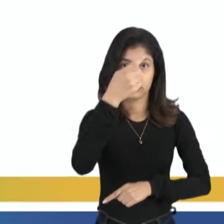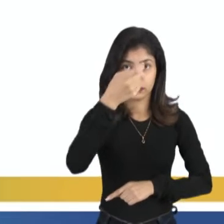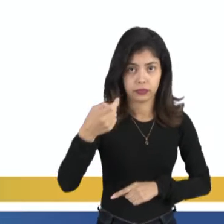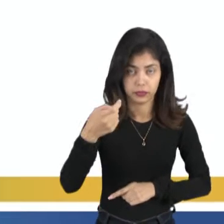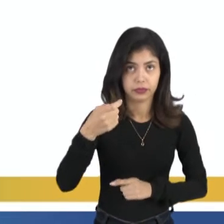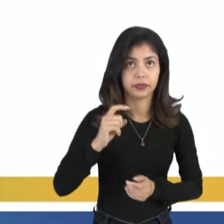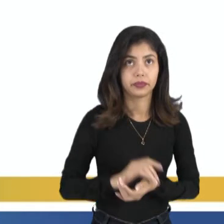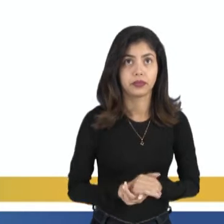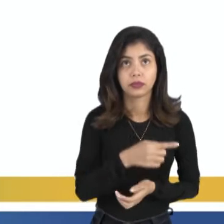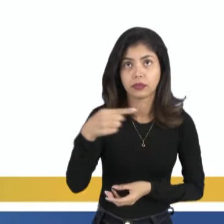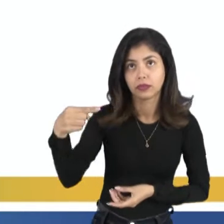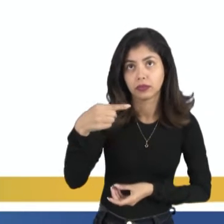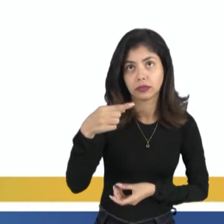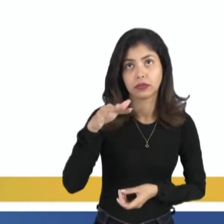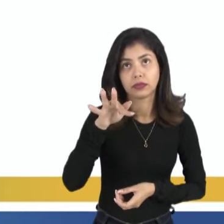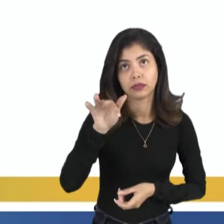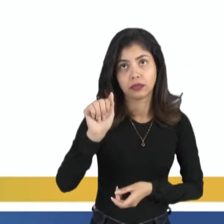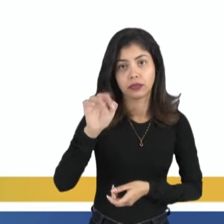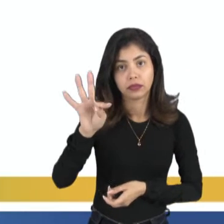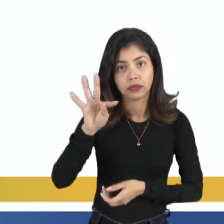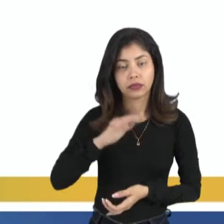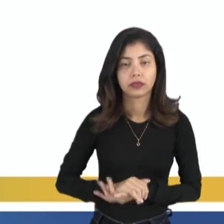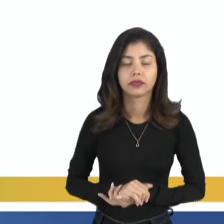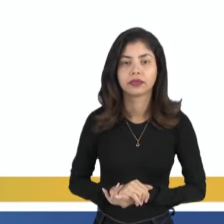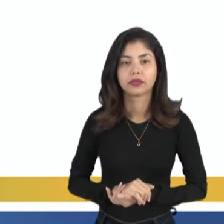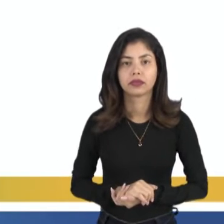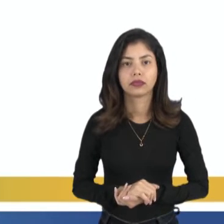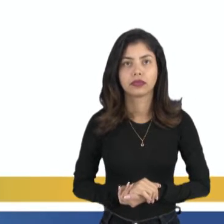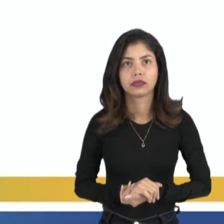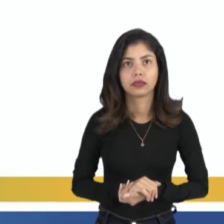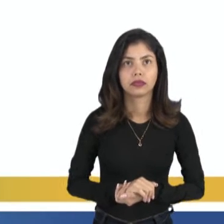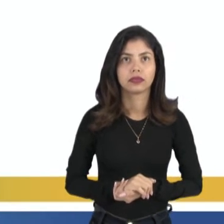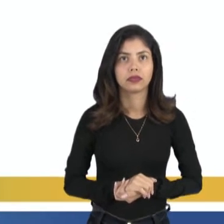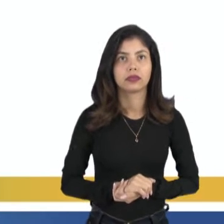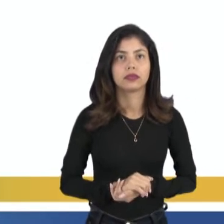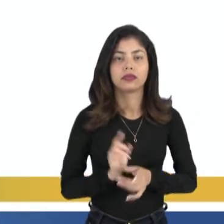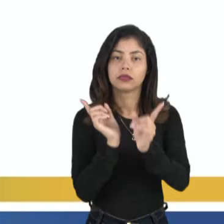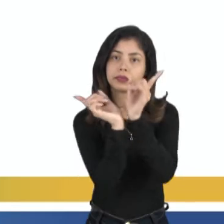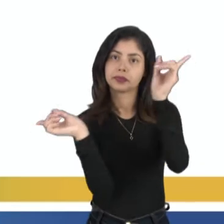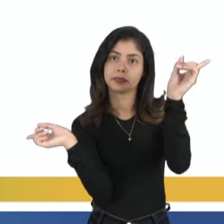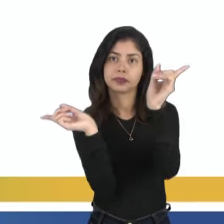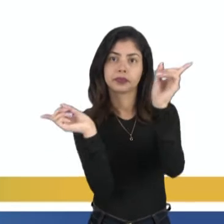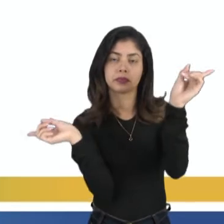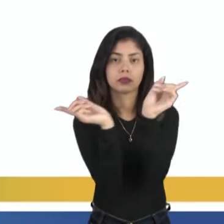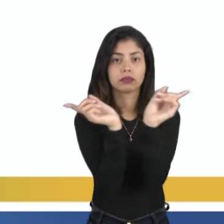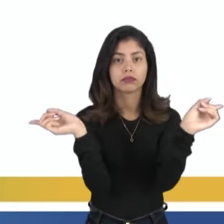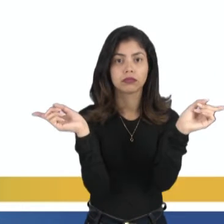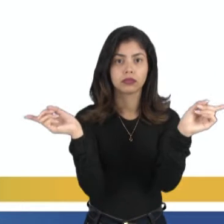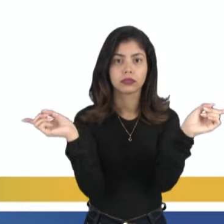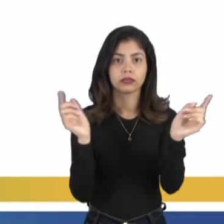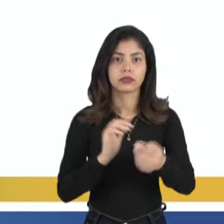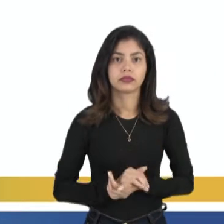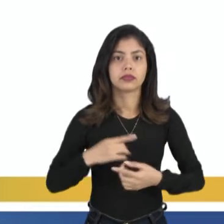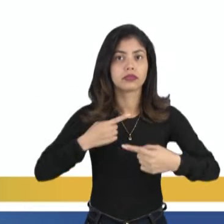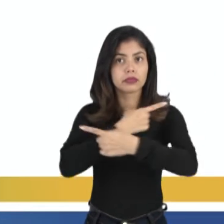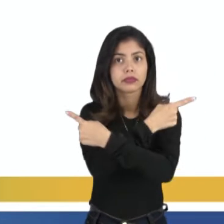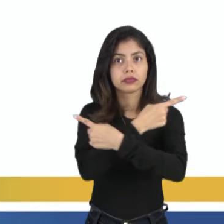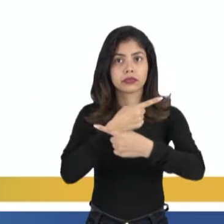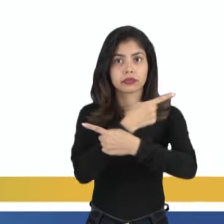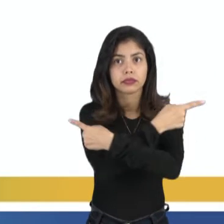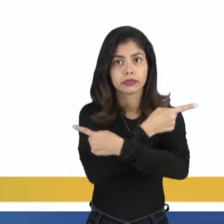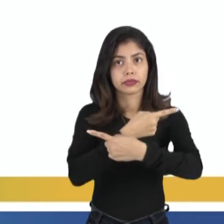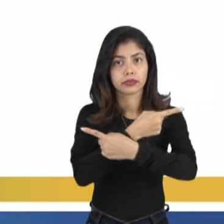Px menos F de atrito, né? Então, elas estão aqui com sinal negativo entre elas